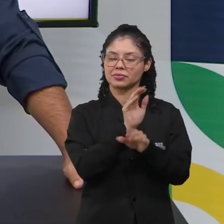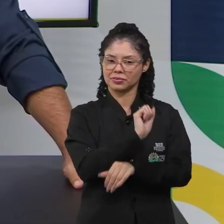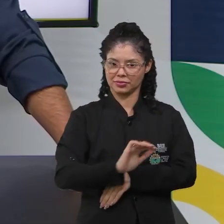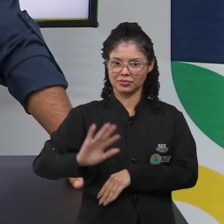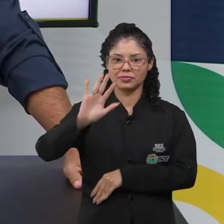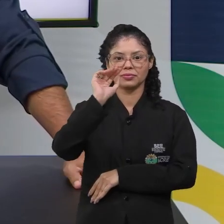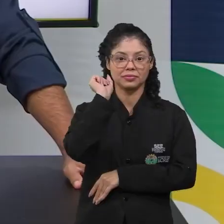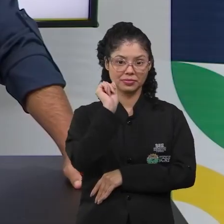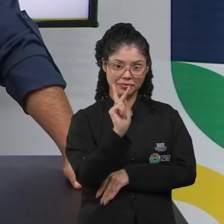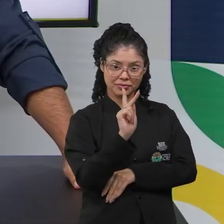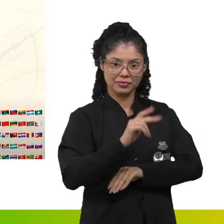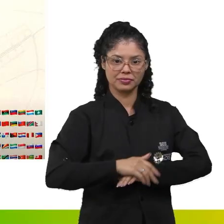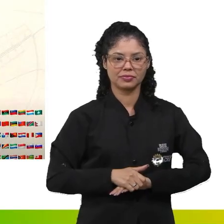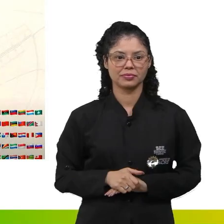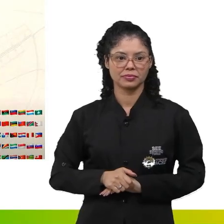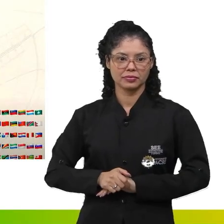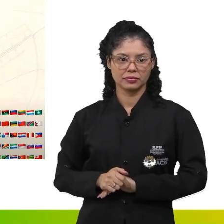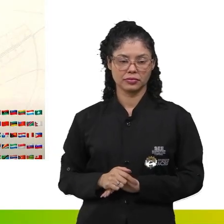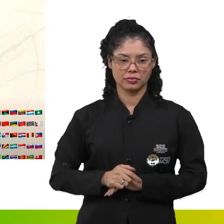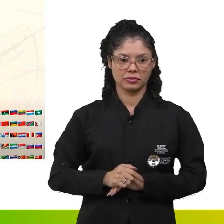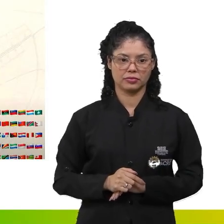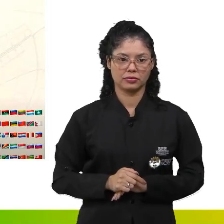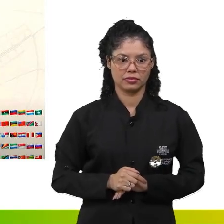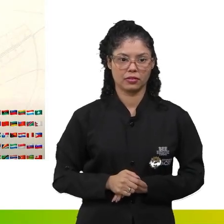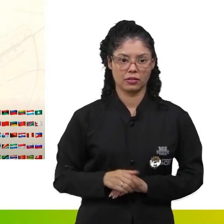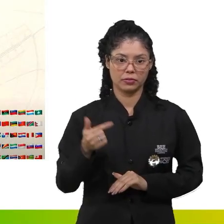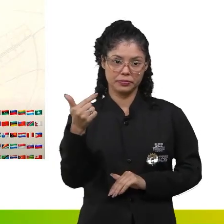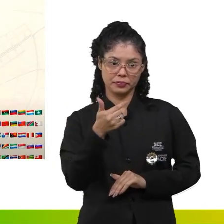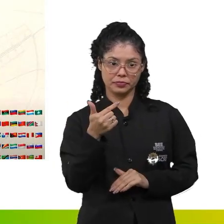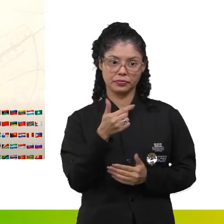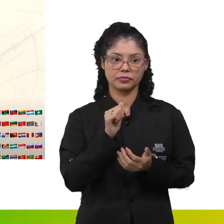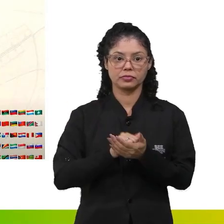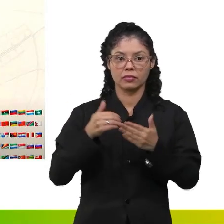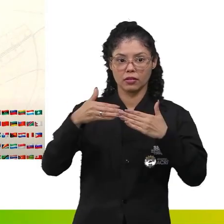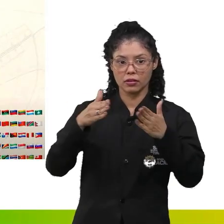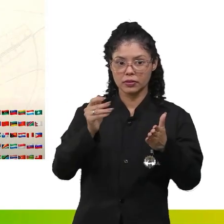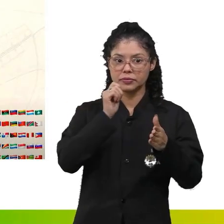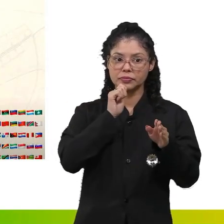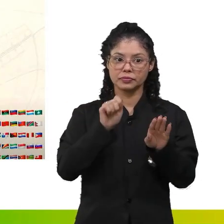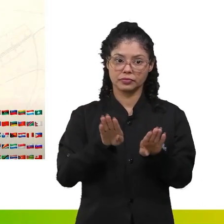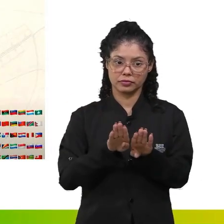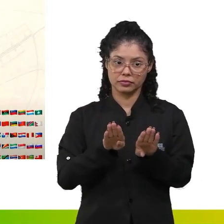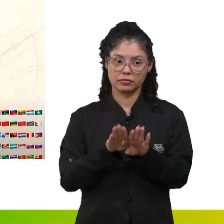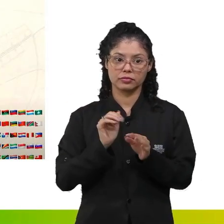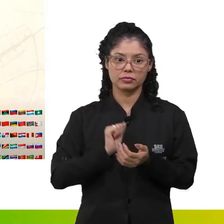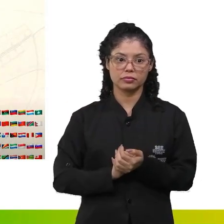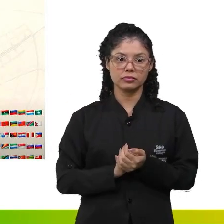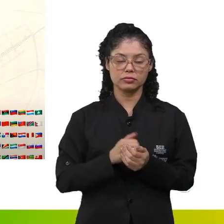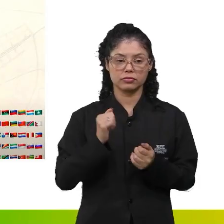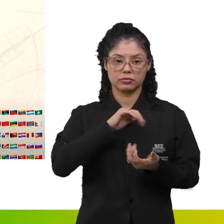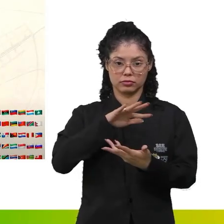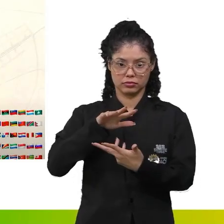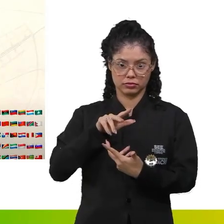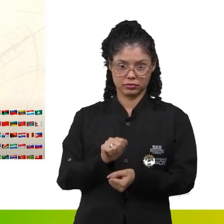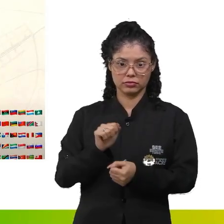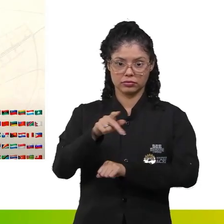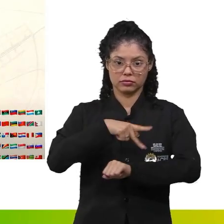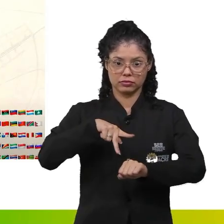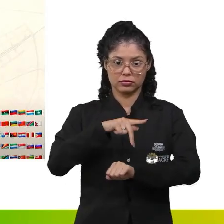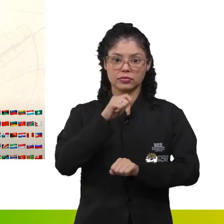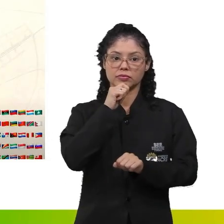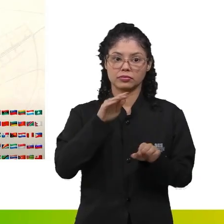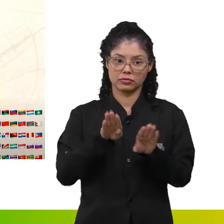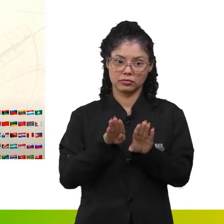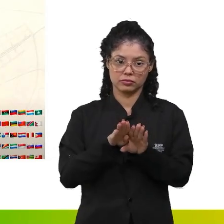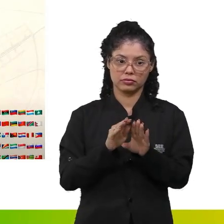nações. Ok? Outro tópico. 2. A cerimônia de abertura é um espetáculo artístico mundial. Cada país sede usa